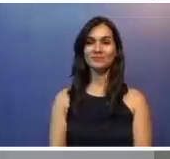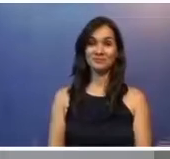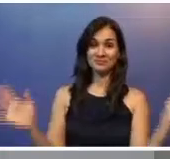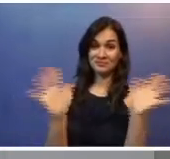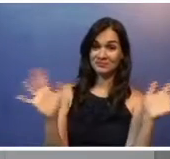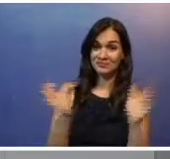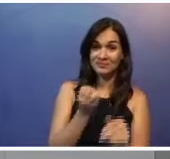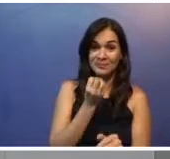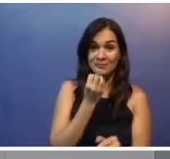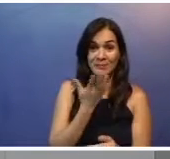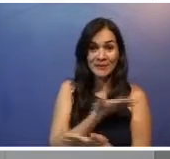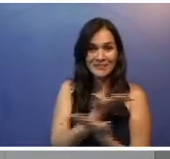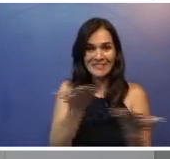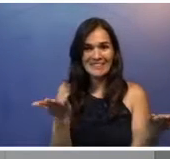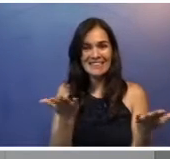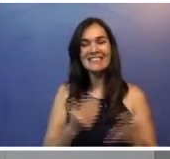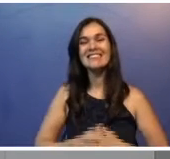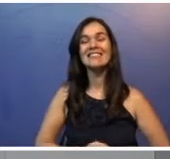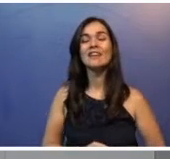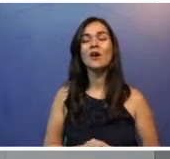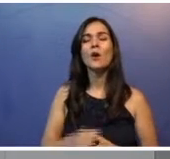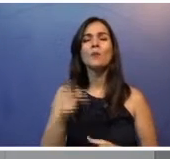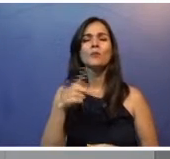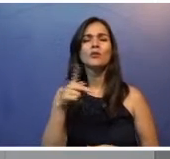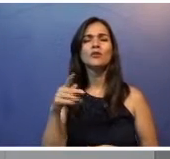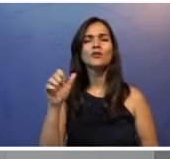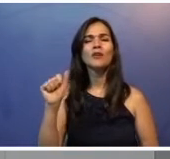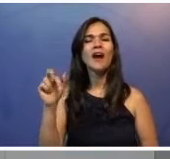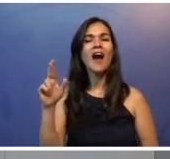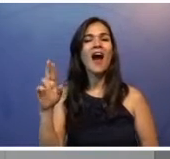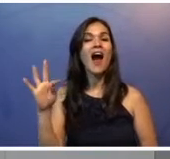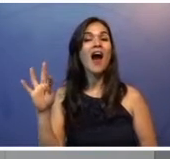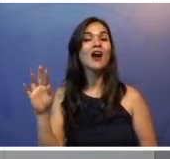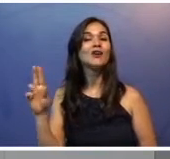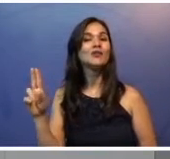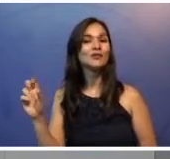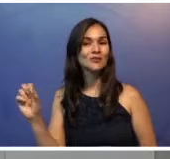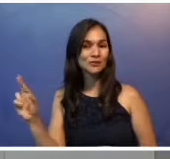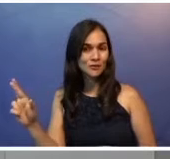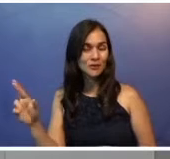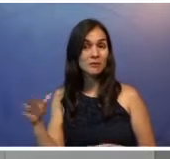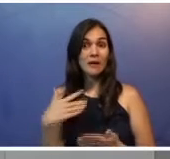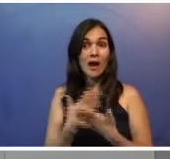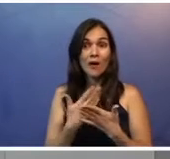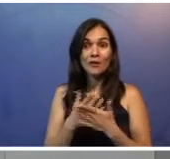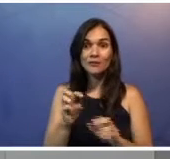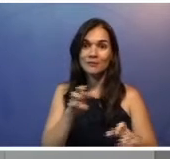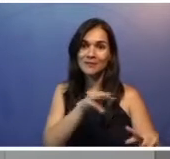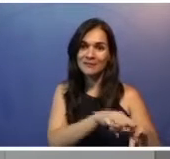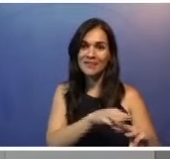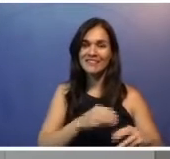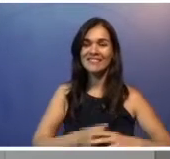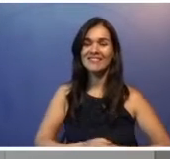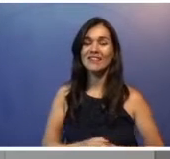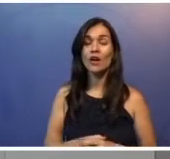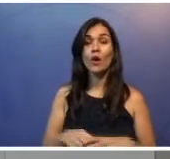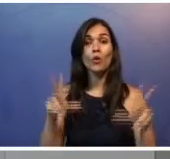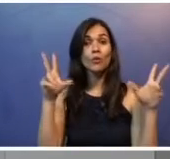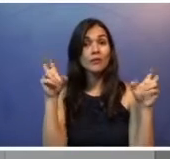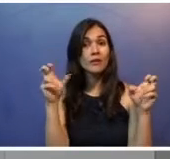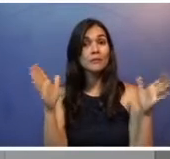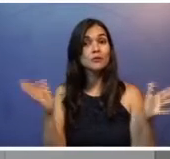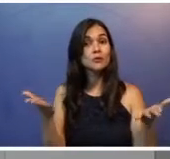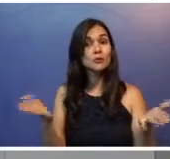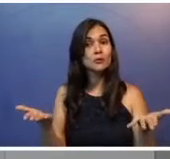o Olá tudo bem com vocês eu sou Professor Artur sejam bem-vindos a mais uma aula de matemática tema de